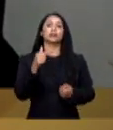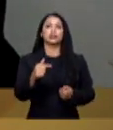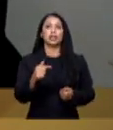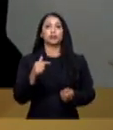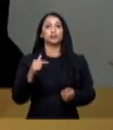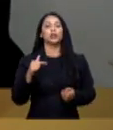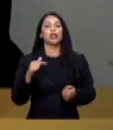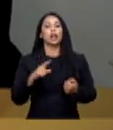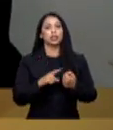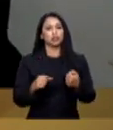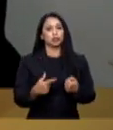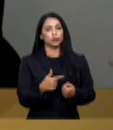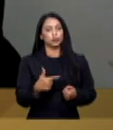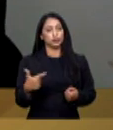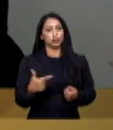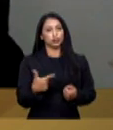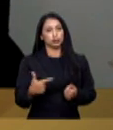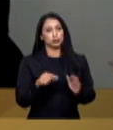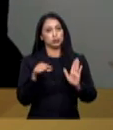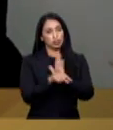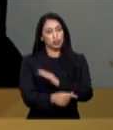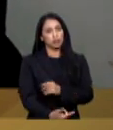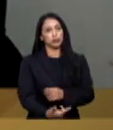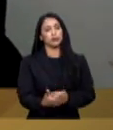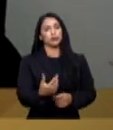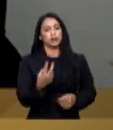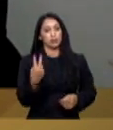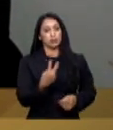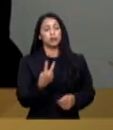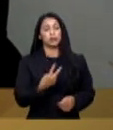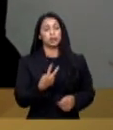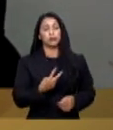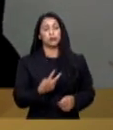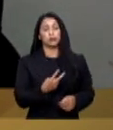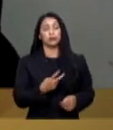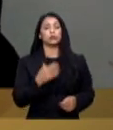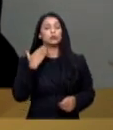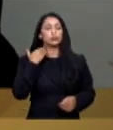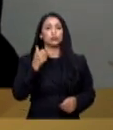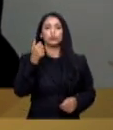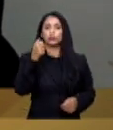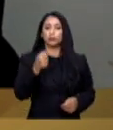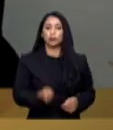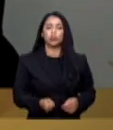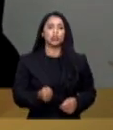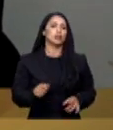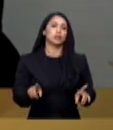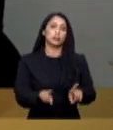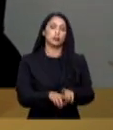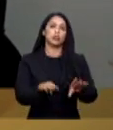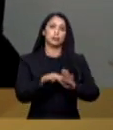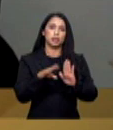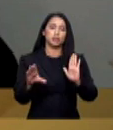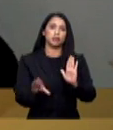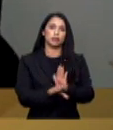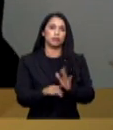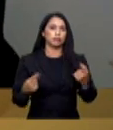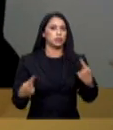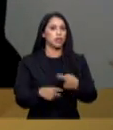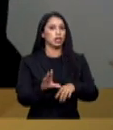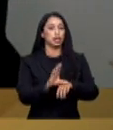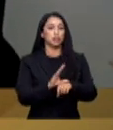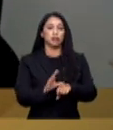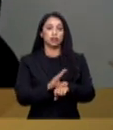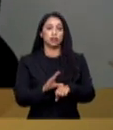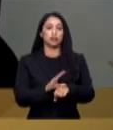22, que são limitações impostas ao poder cautelar do juiz, também me parece que neste caso há inconstitucionalidade